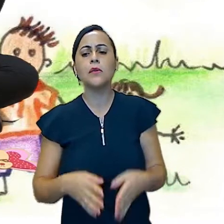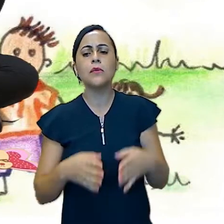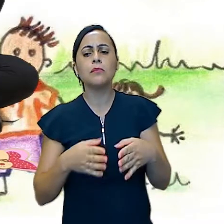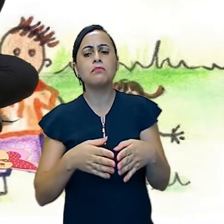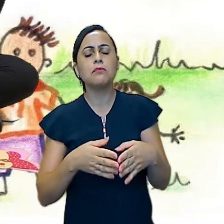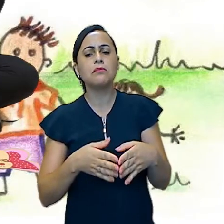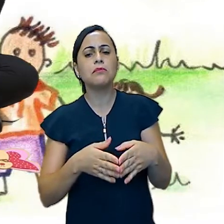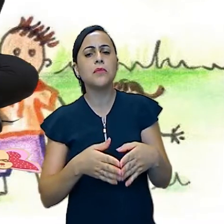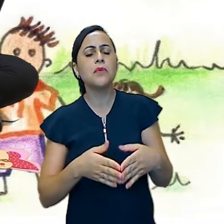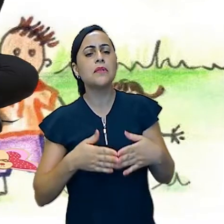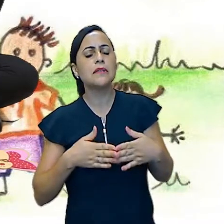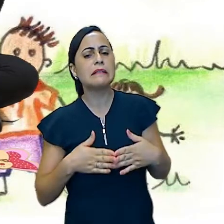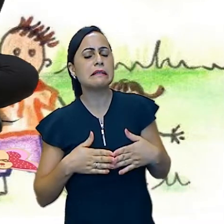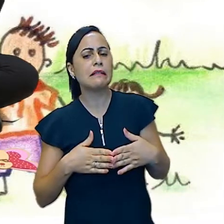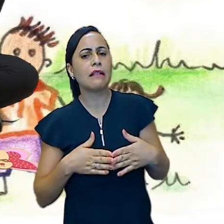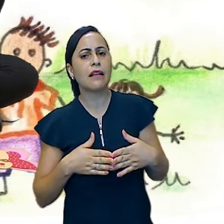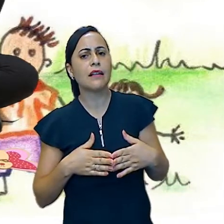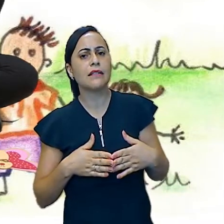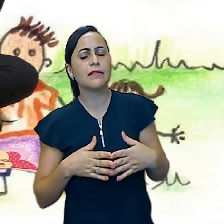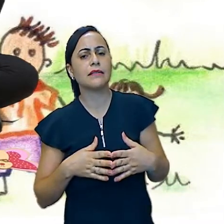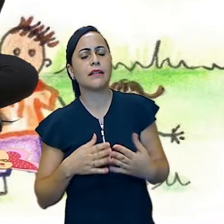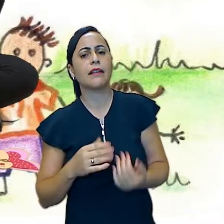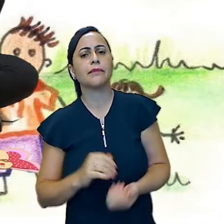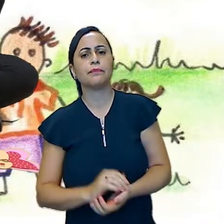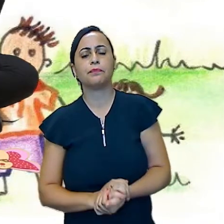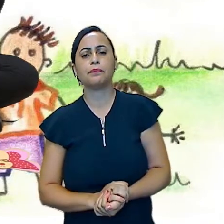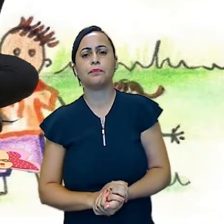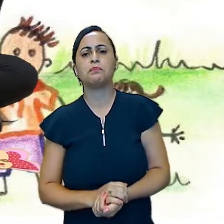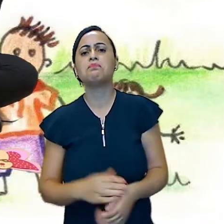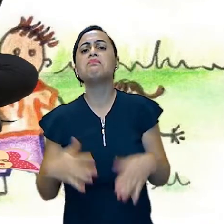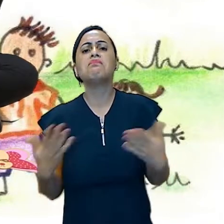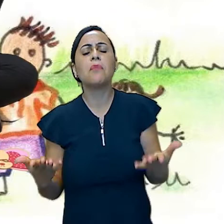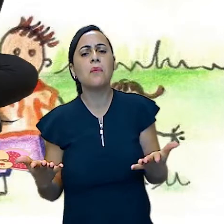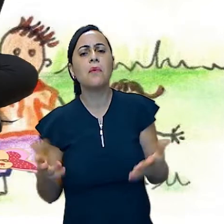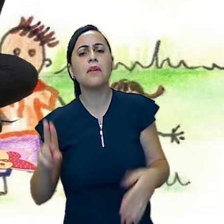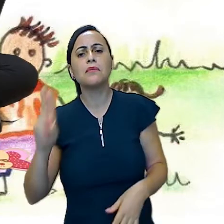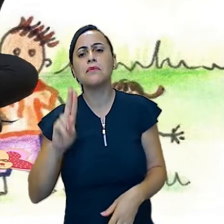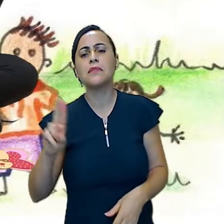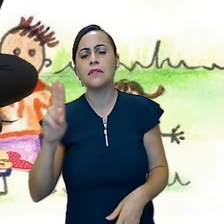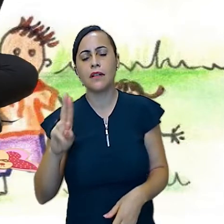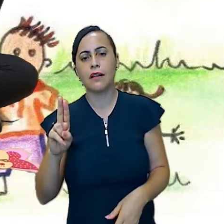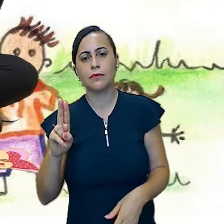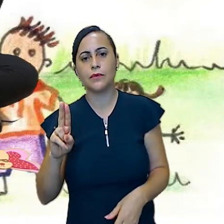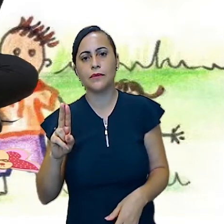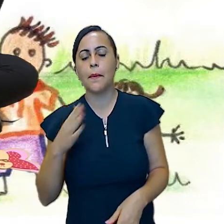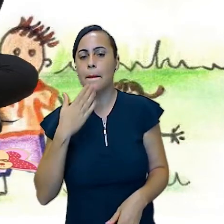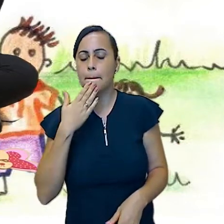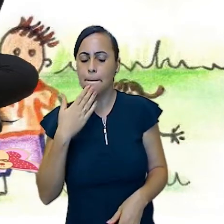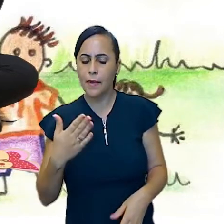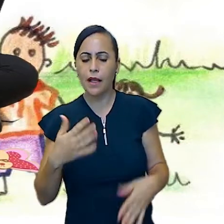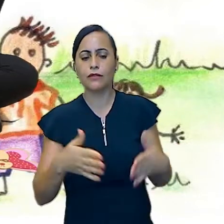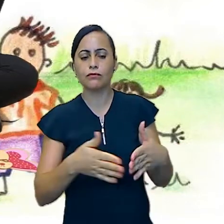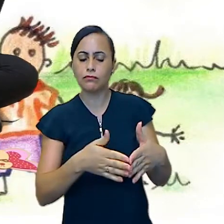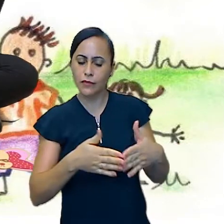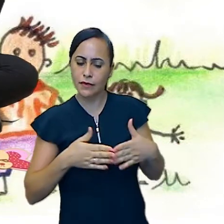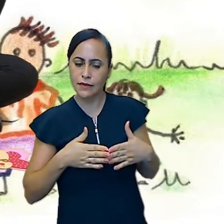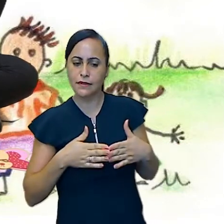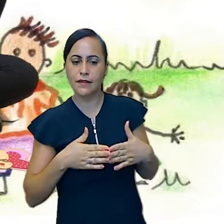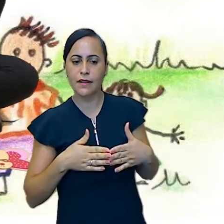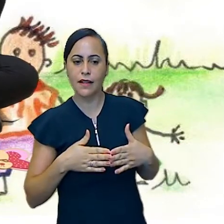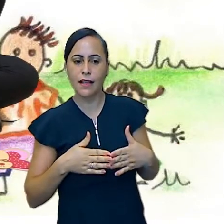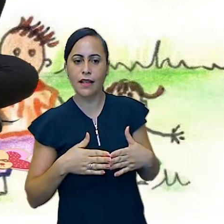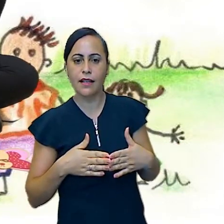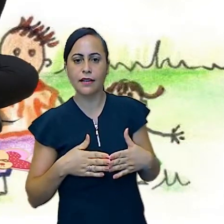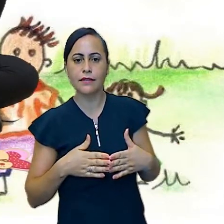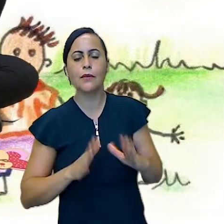licença. Quando tem um amigo na minha frente, eu não posso empurrar meu amigo. A gente pode pedir com licença,